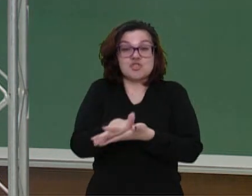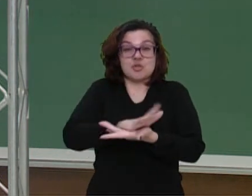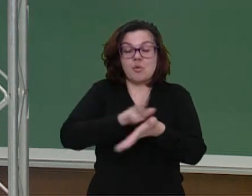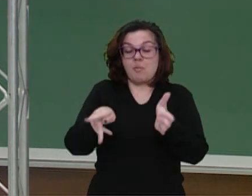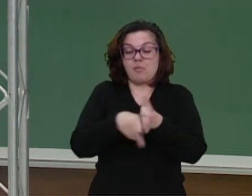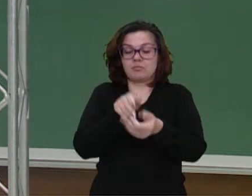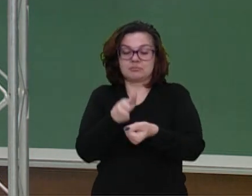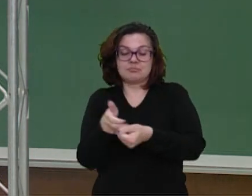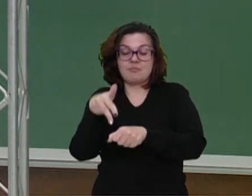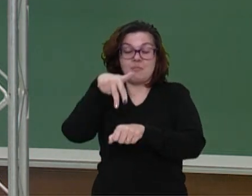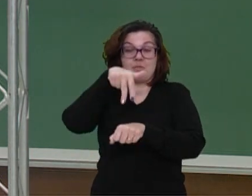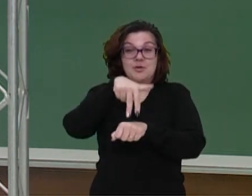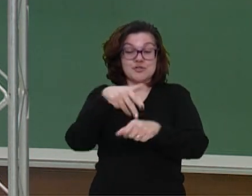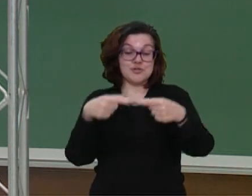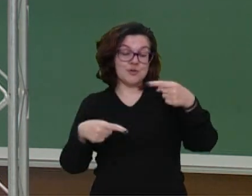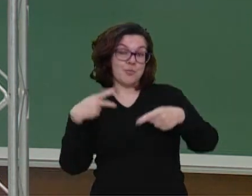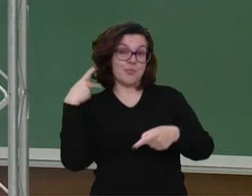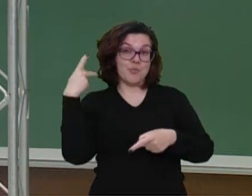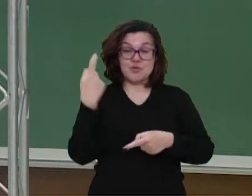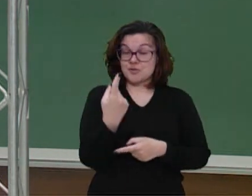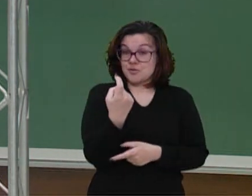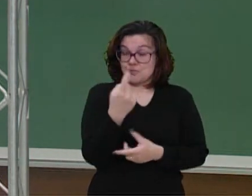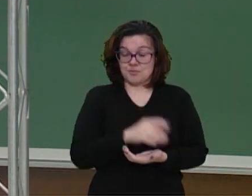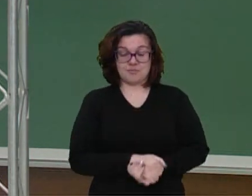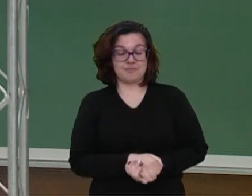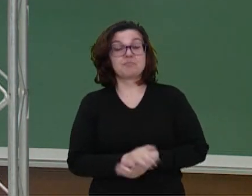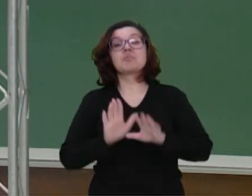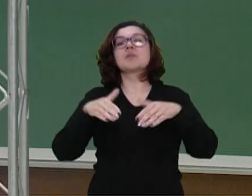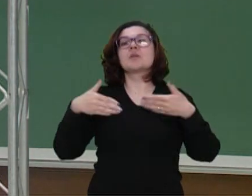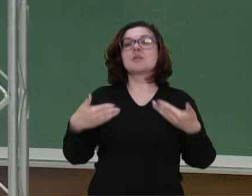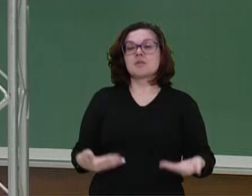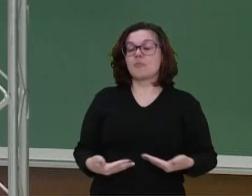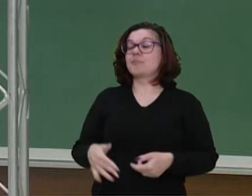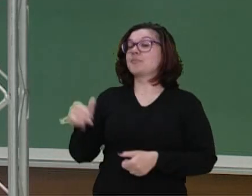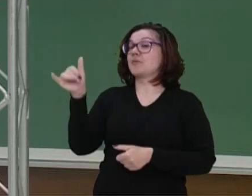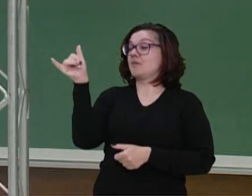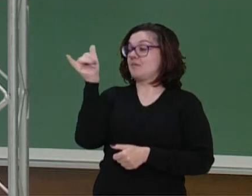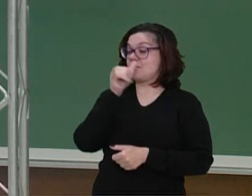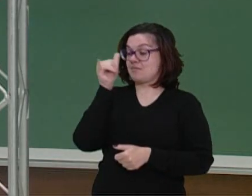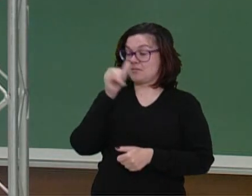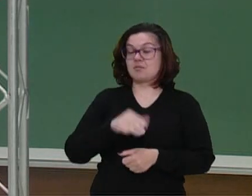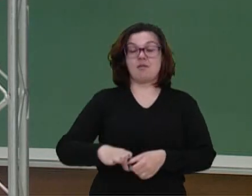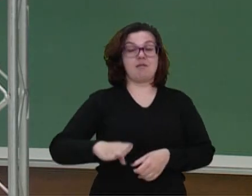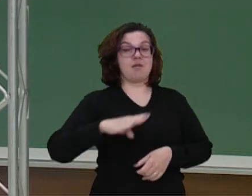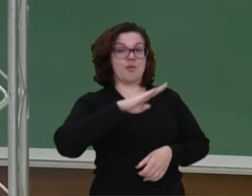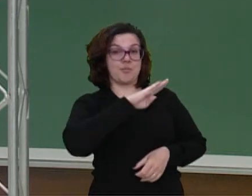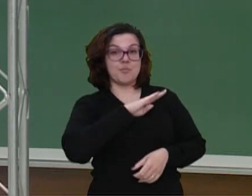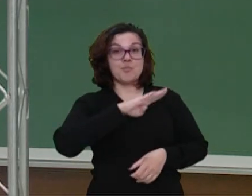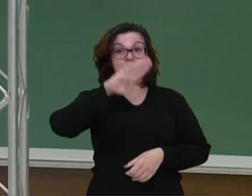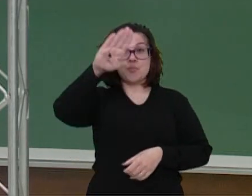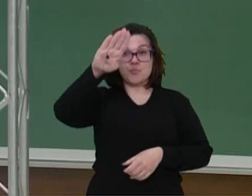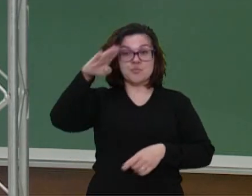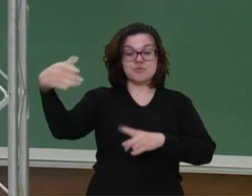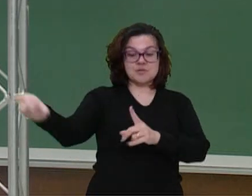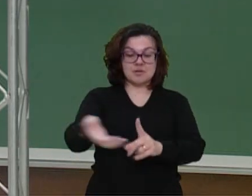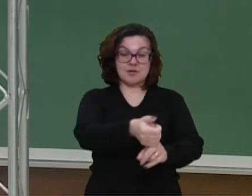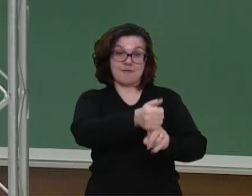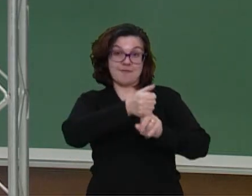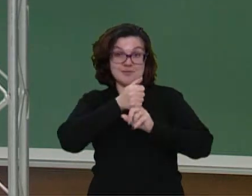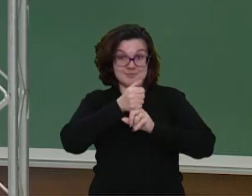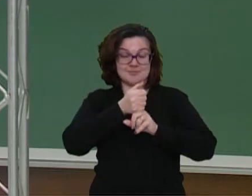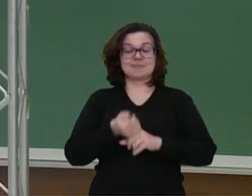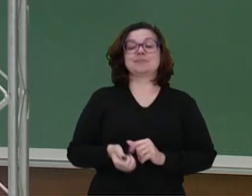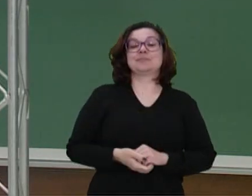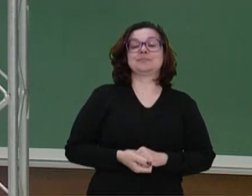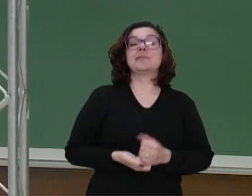único. Isso tanto na Itália, do Mussolini, com a ideologia fascista, isso